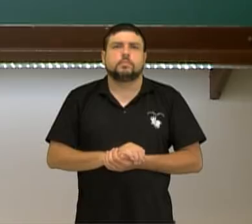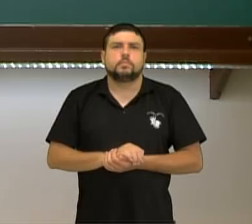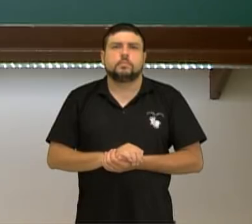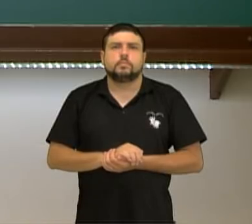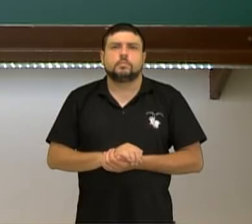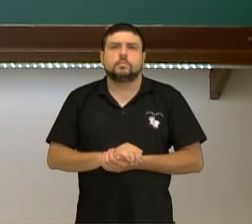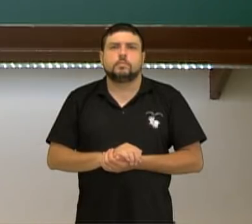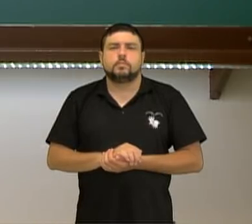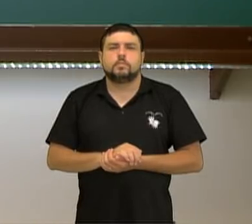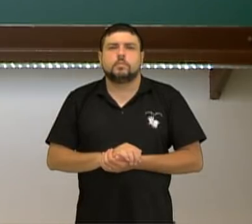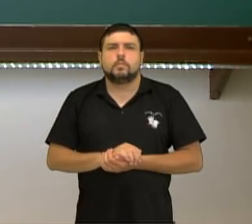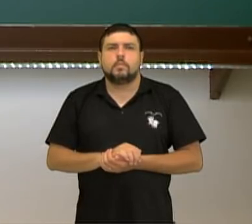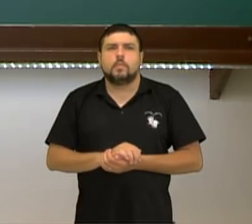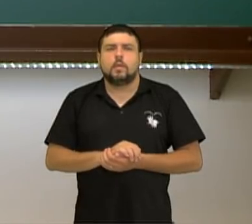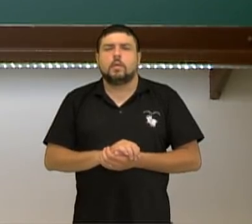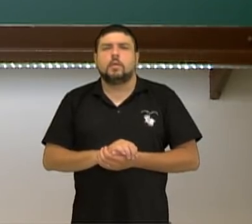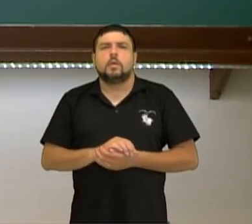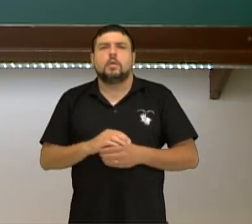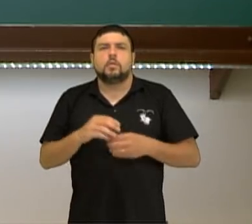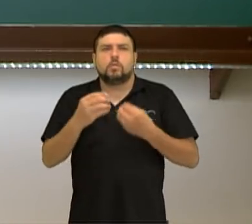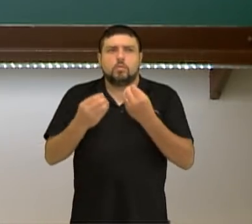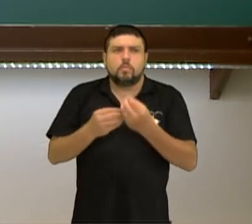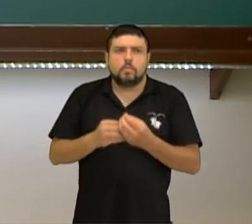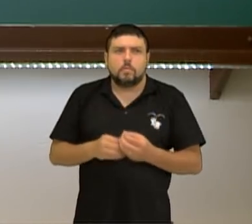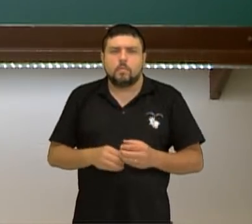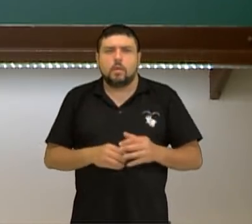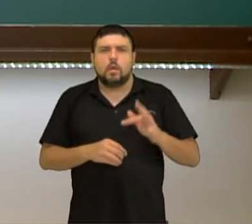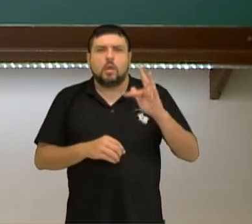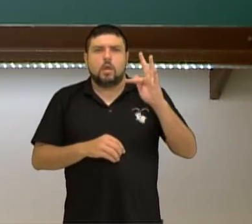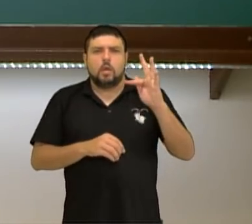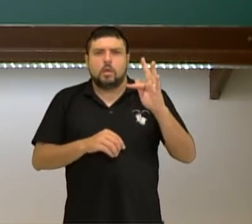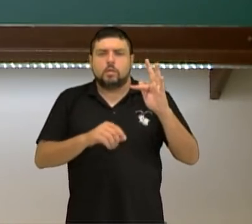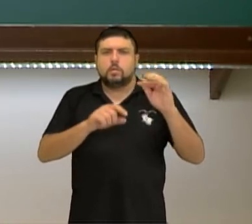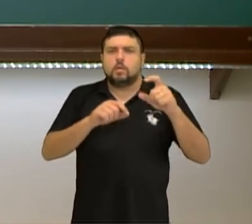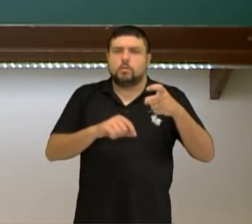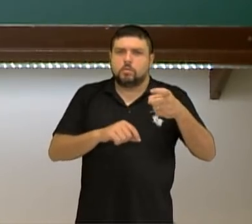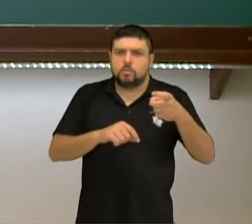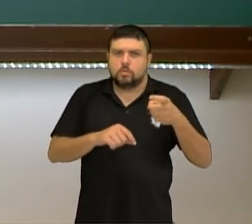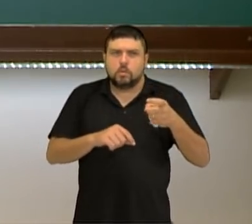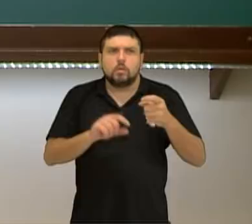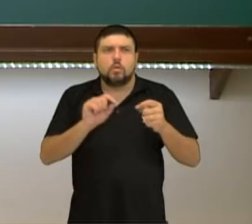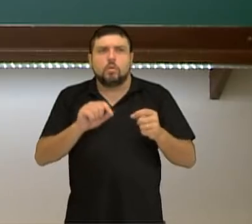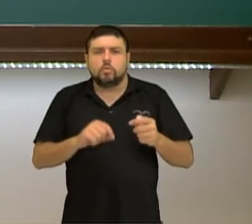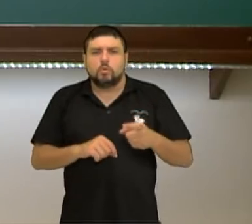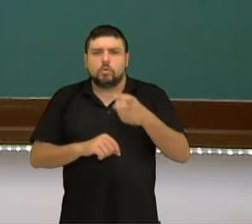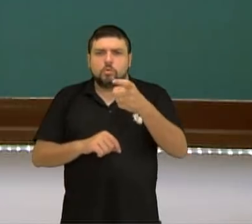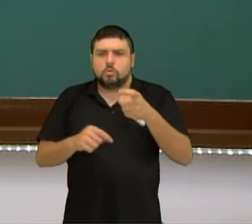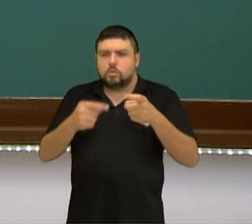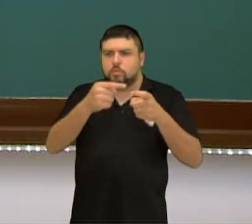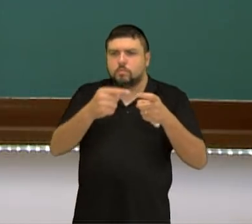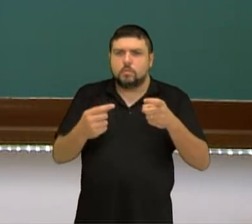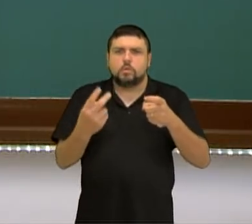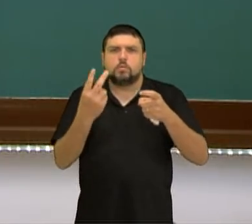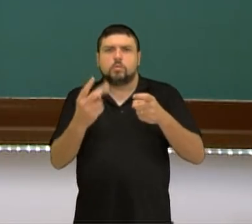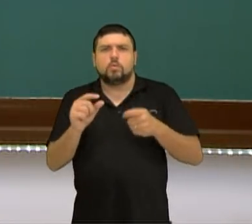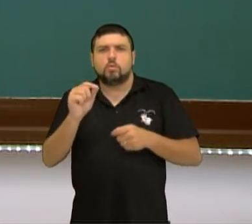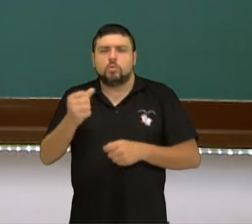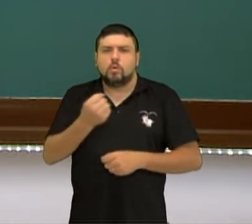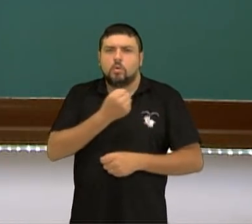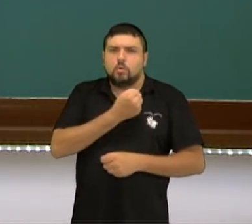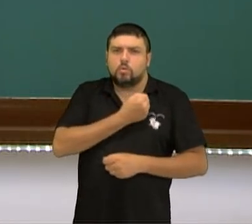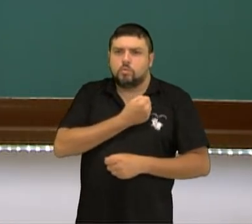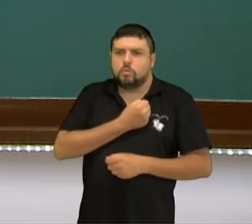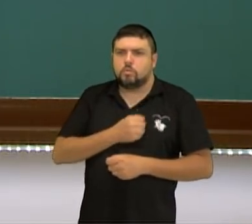Construir o gráfico da função x menos 2, bem simplesinha. Considerando o domínio igual a R, conjunto dos números reais.